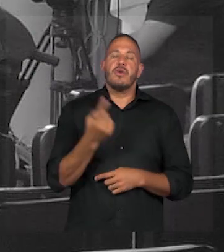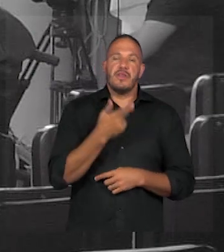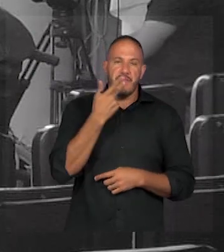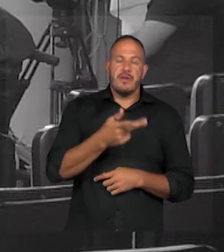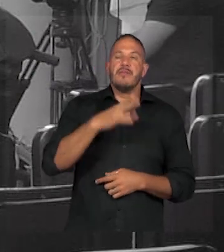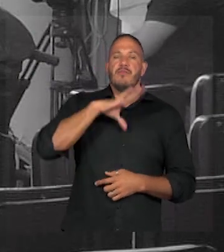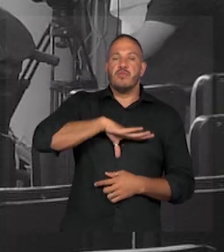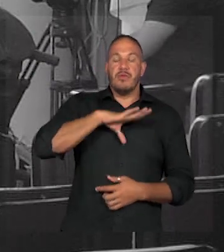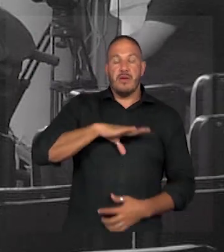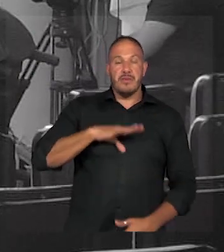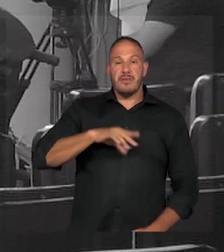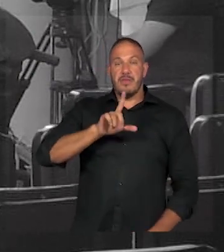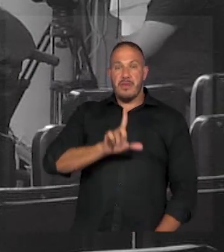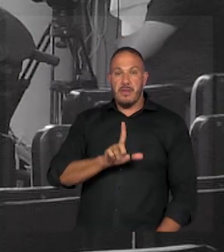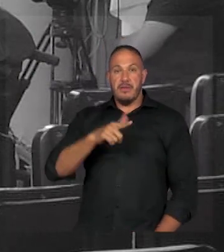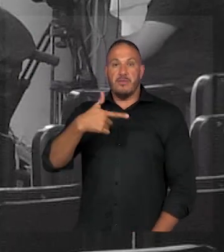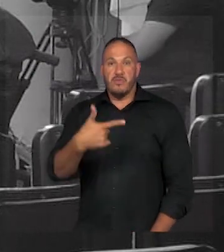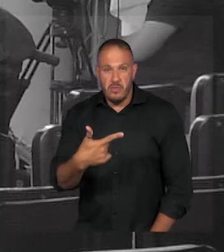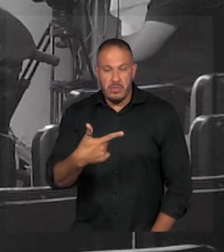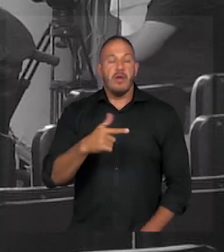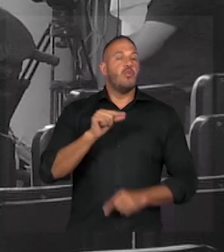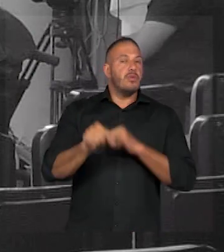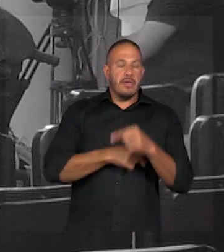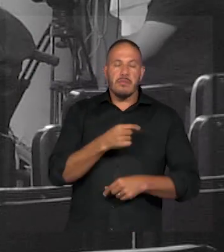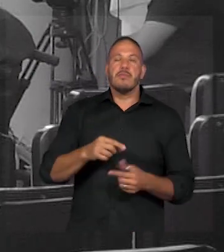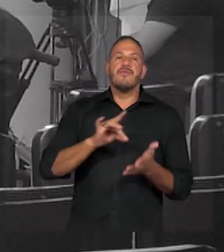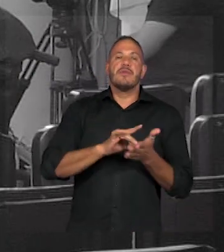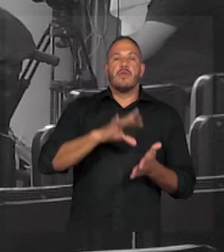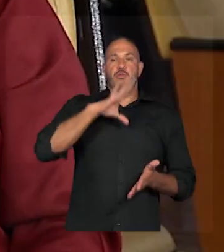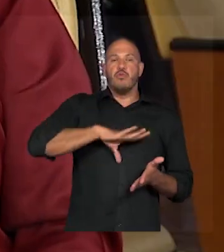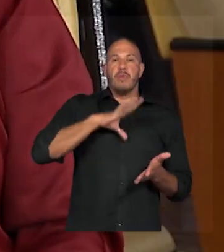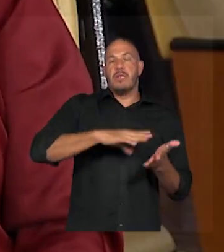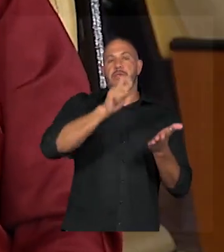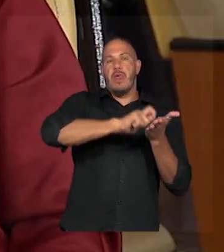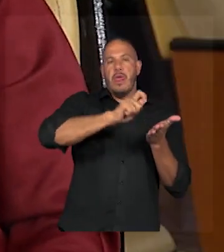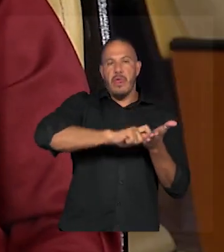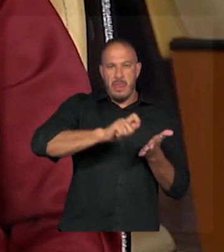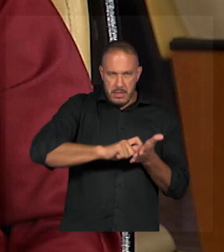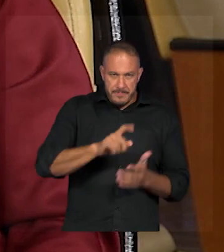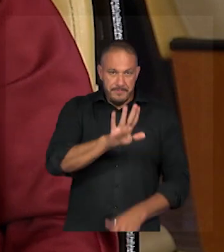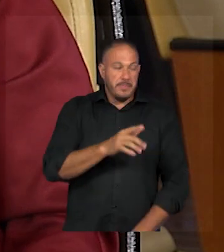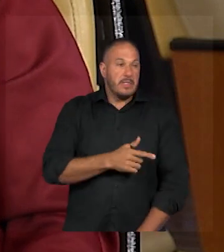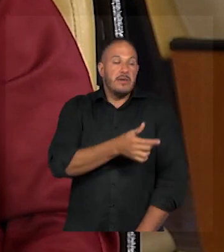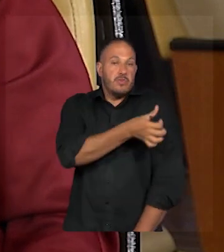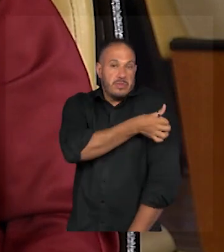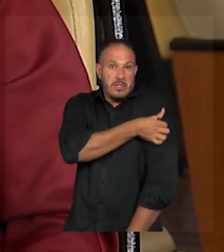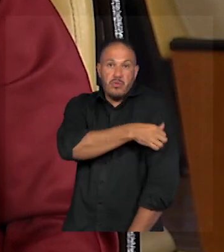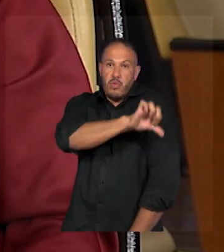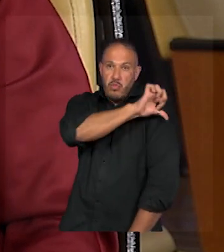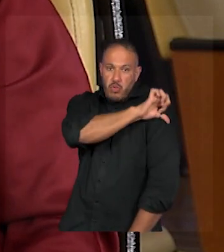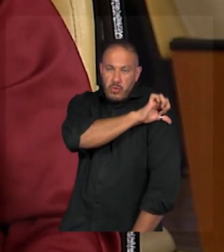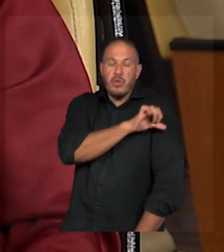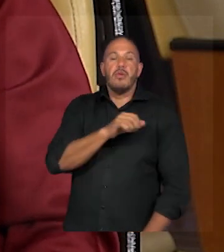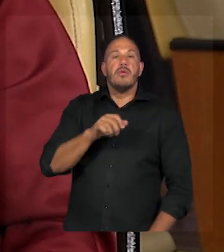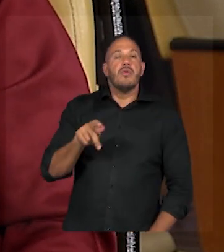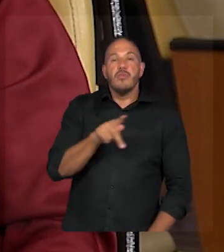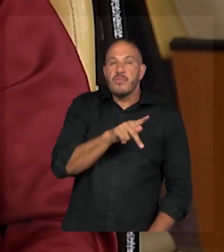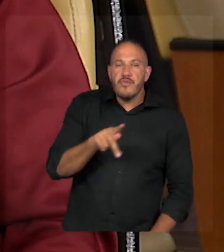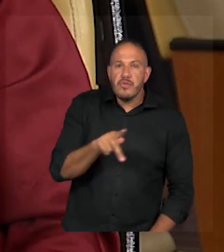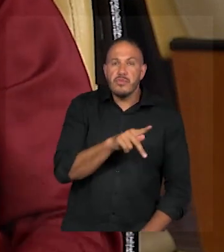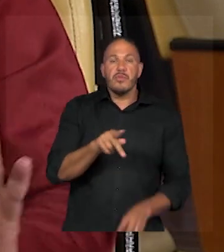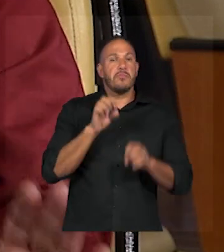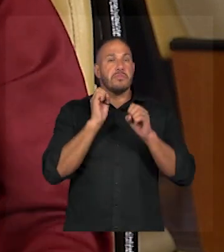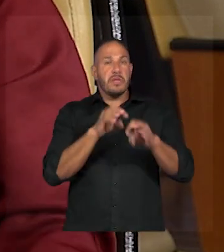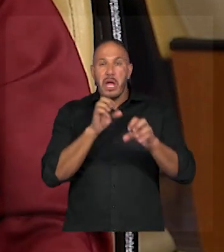português L2, que é o português na modalidade escrita. Do 6º ao 9º ano, não é o professor da